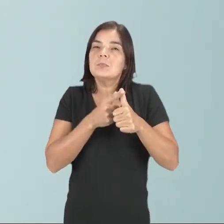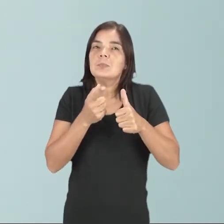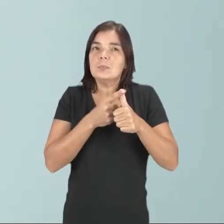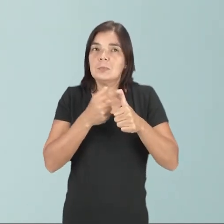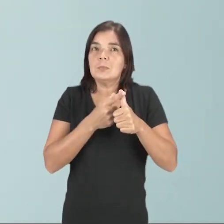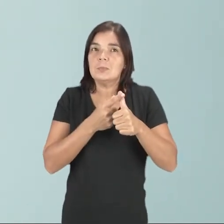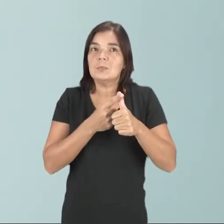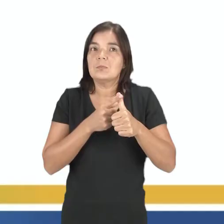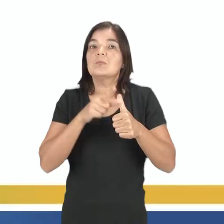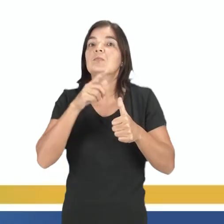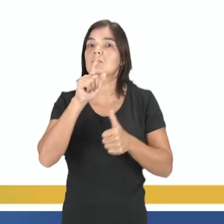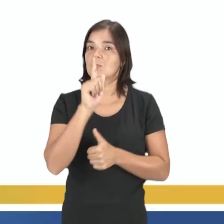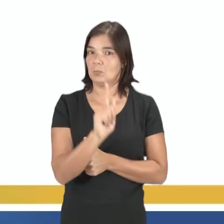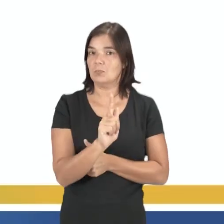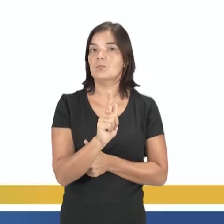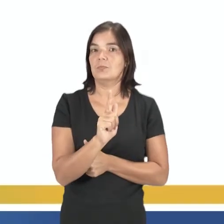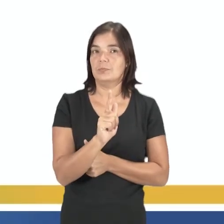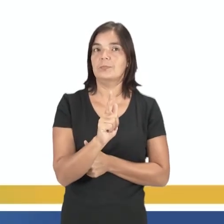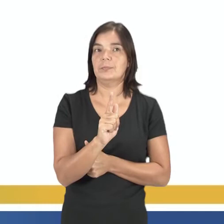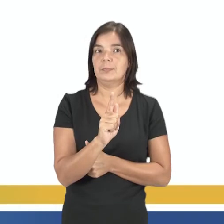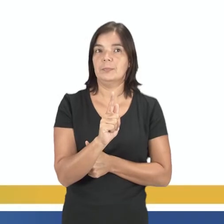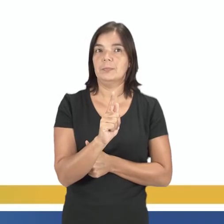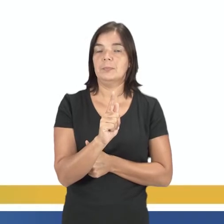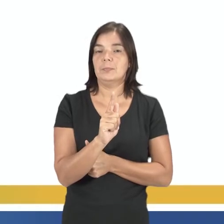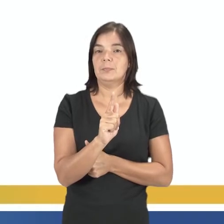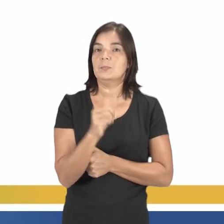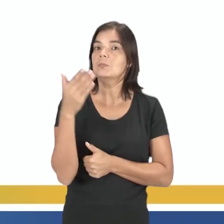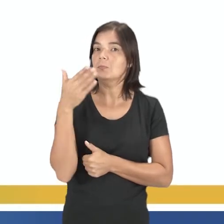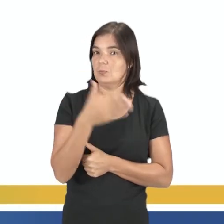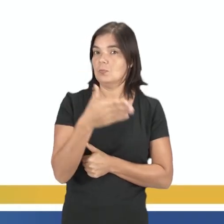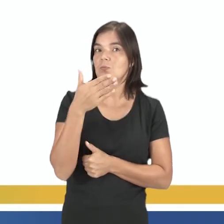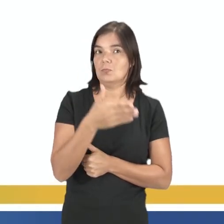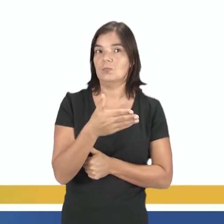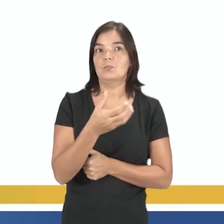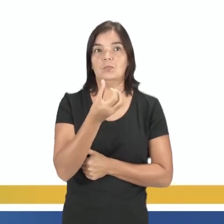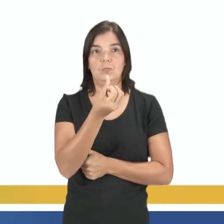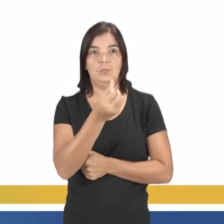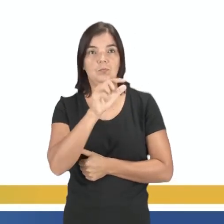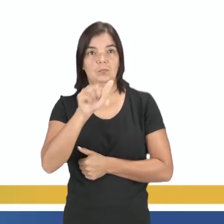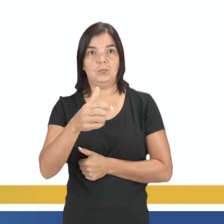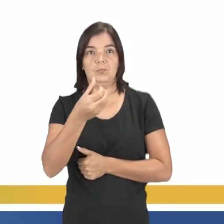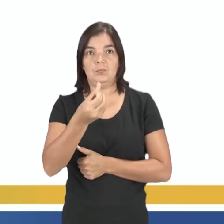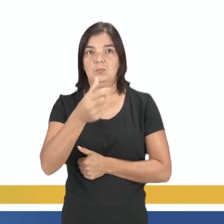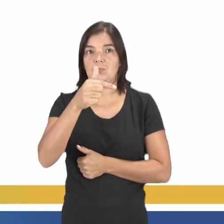na equação é esse G da constante gravitacional,